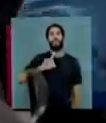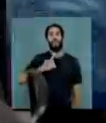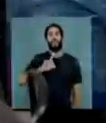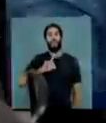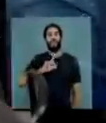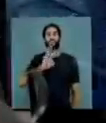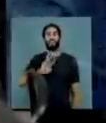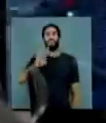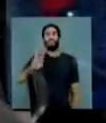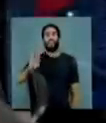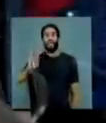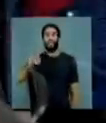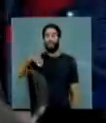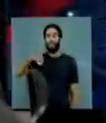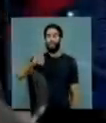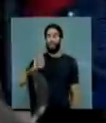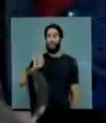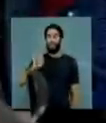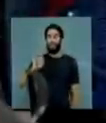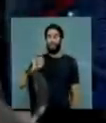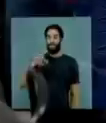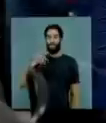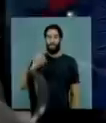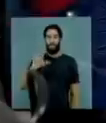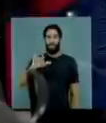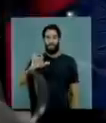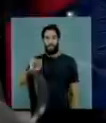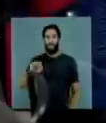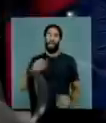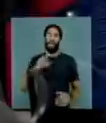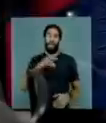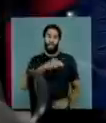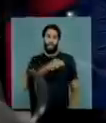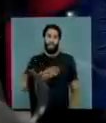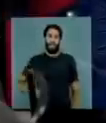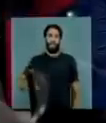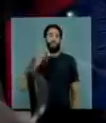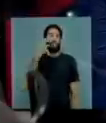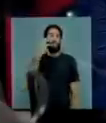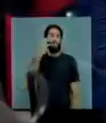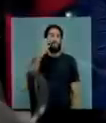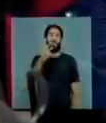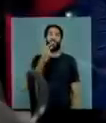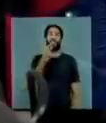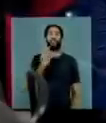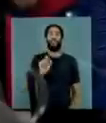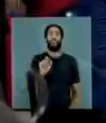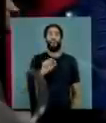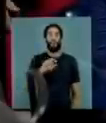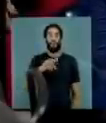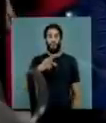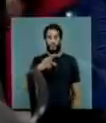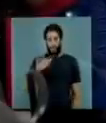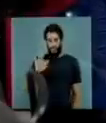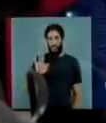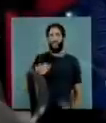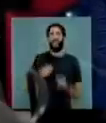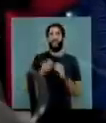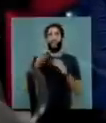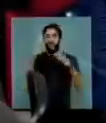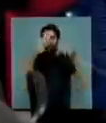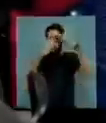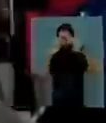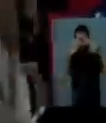metrópoles sem citar o nome do Valdino disse em reunião ministerial que faria uma nova operação